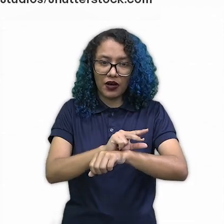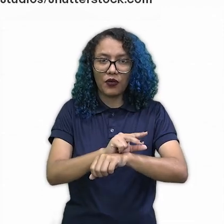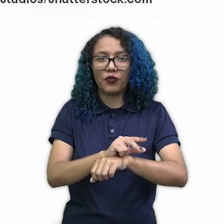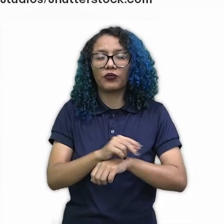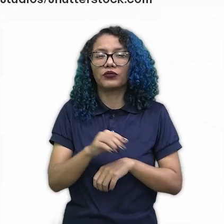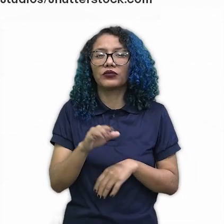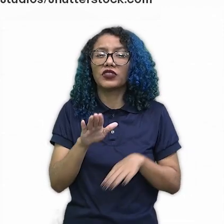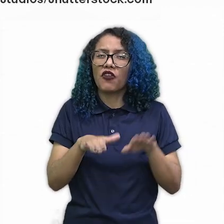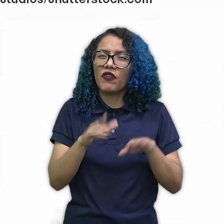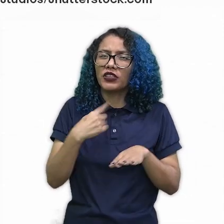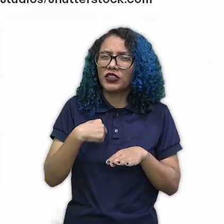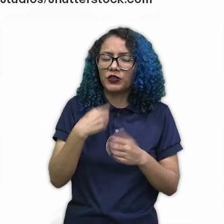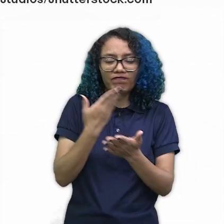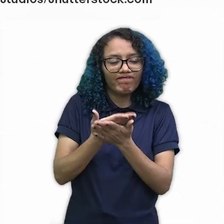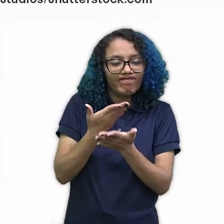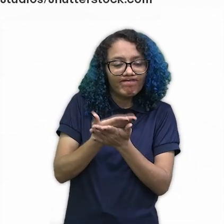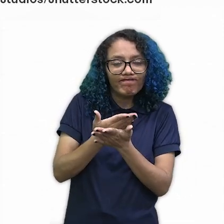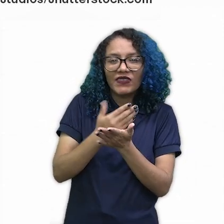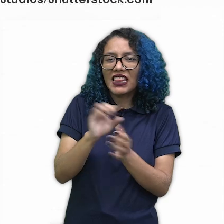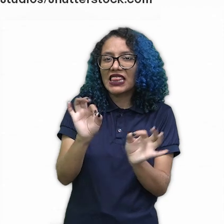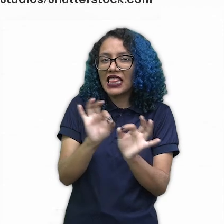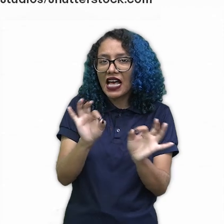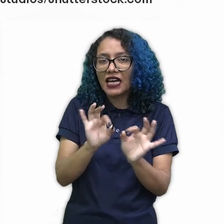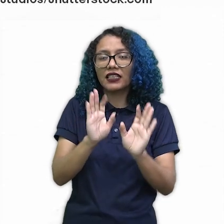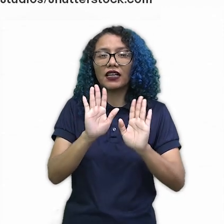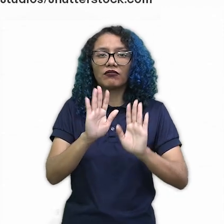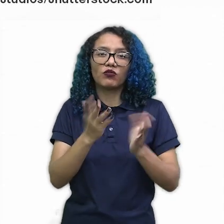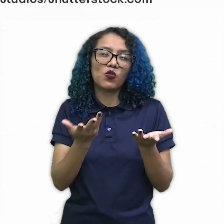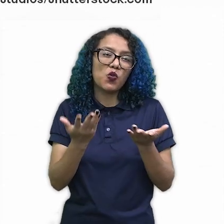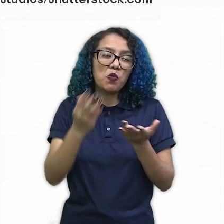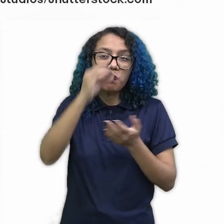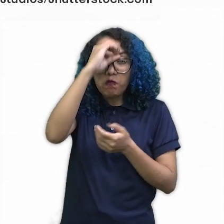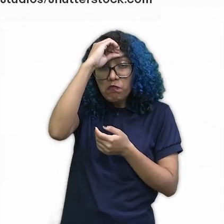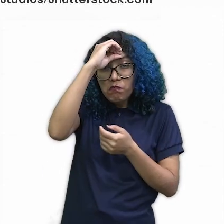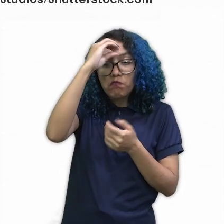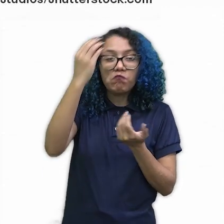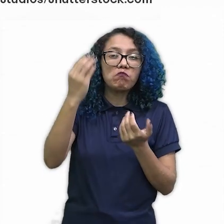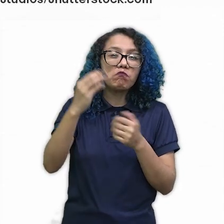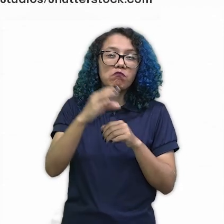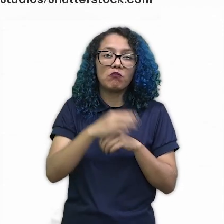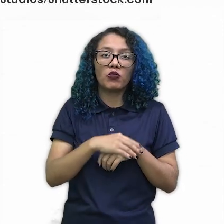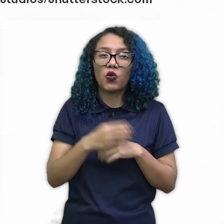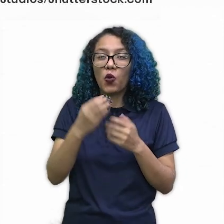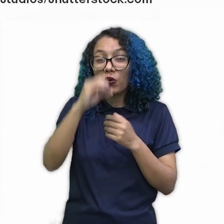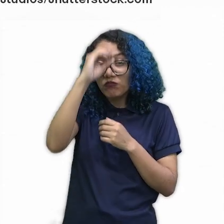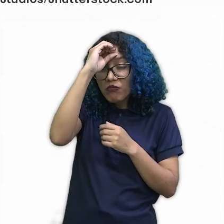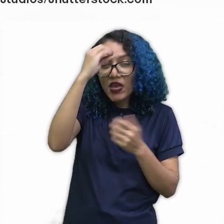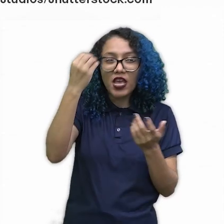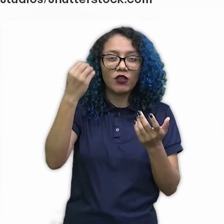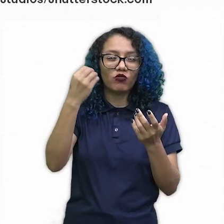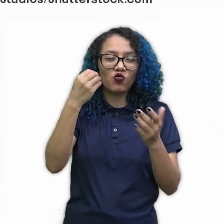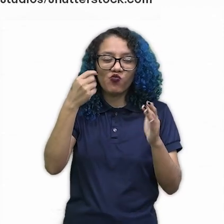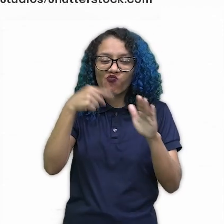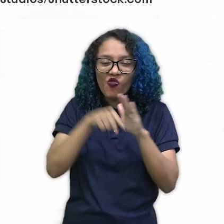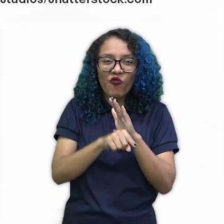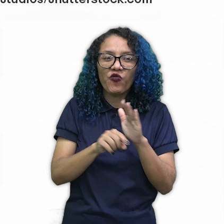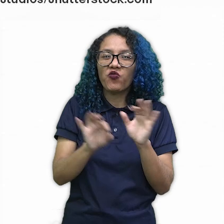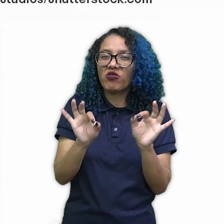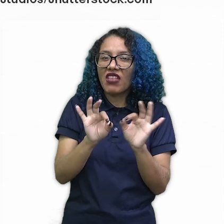gente pode não estudar nada sobre isso, não tem um conhecimento profundo sobre